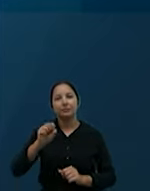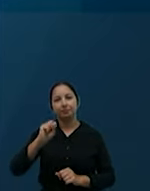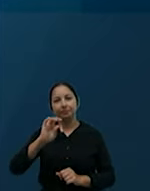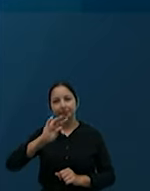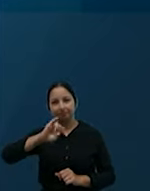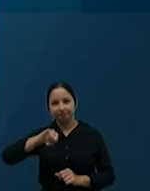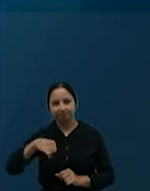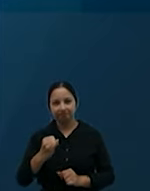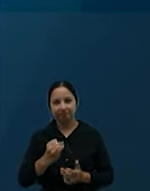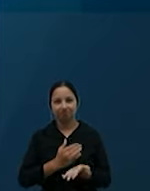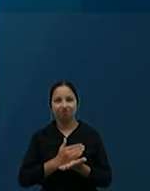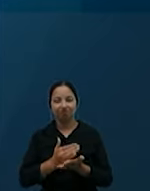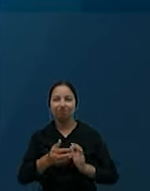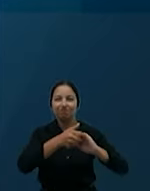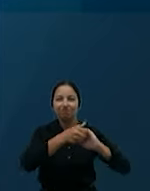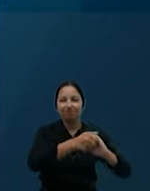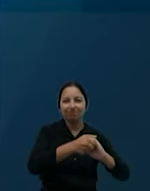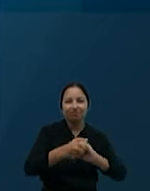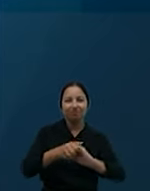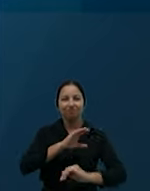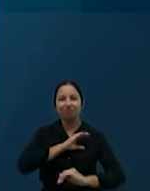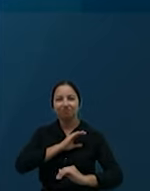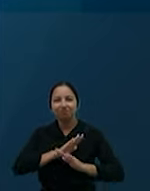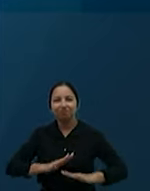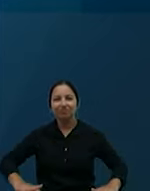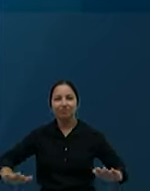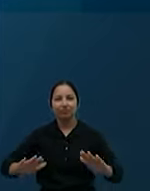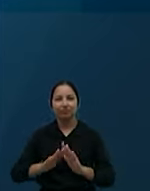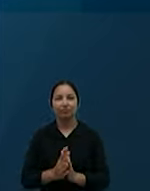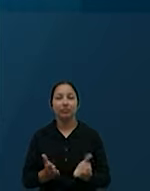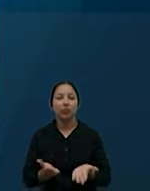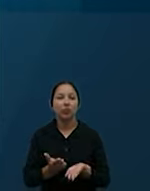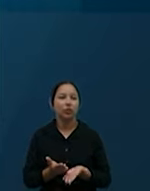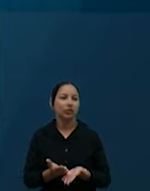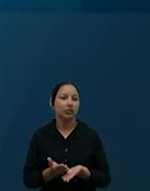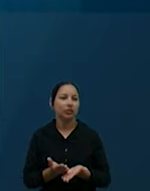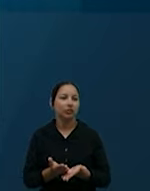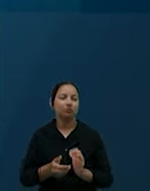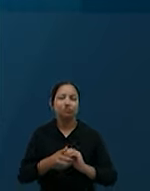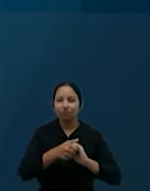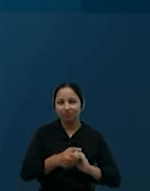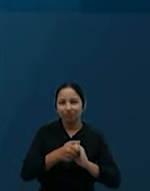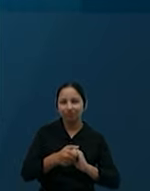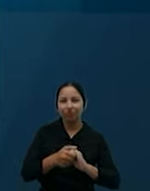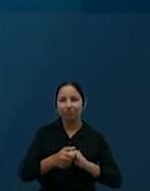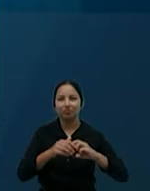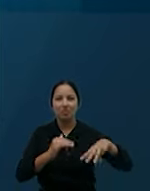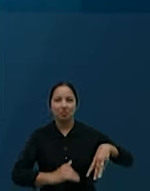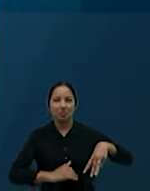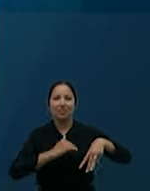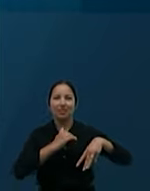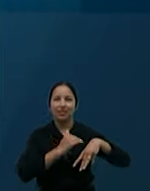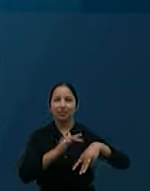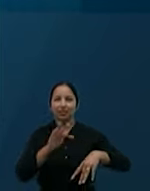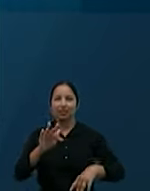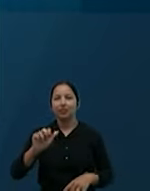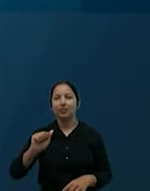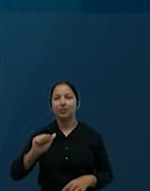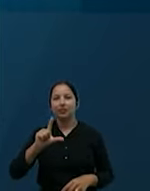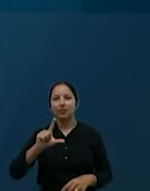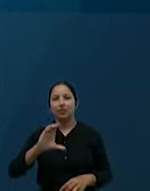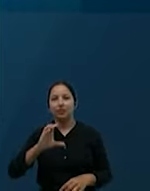Inicio cumprimentando os meus colegas e hoje eu faço na pessoa do ministro Francisco Falcão, nosso decano.